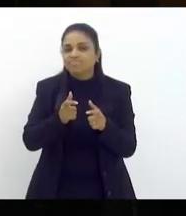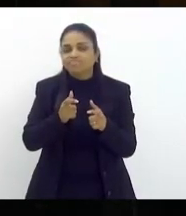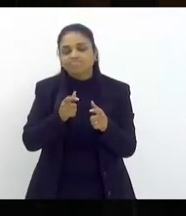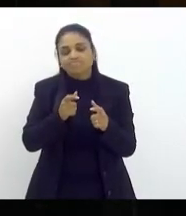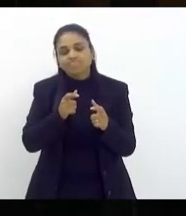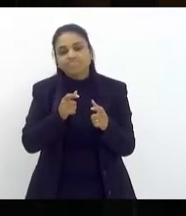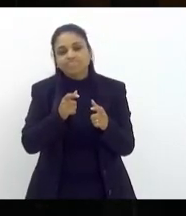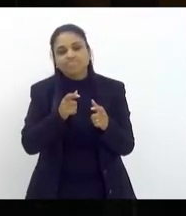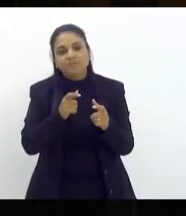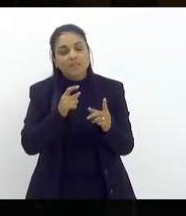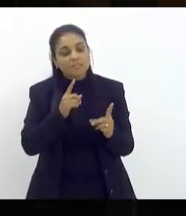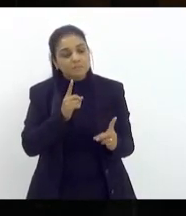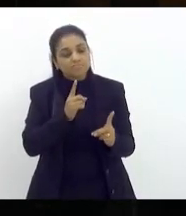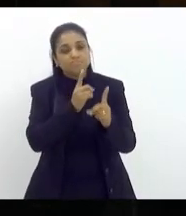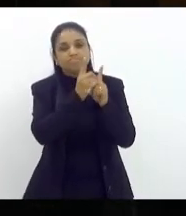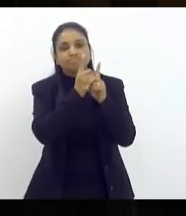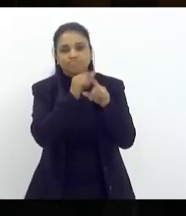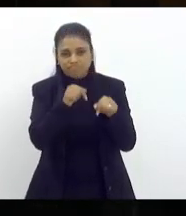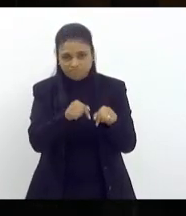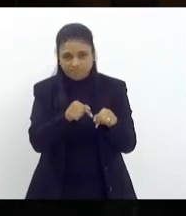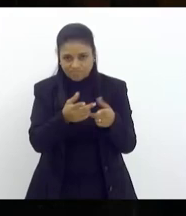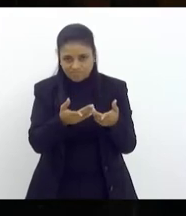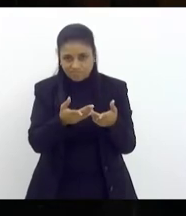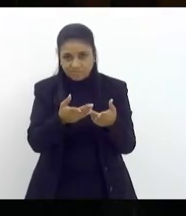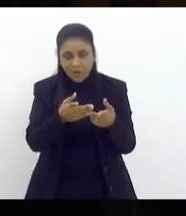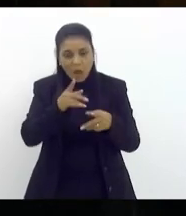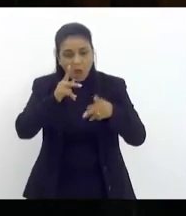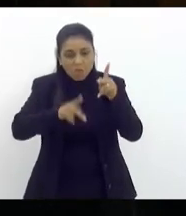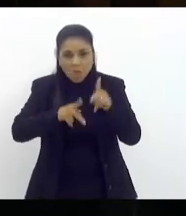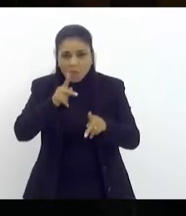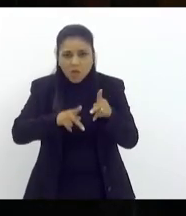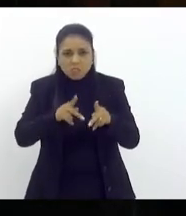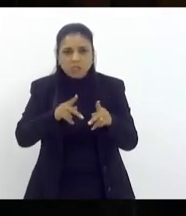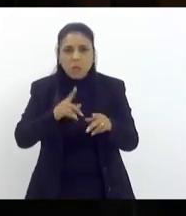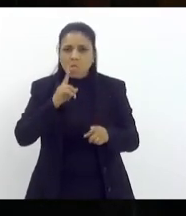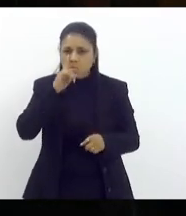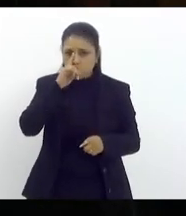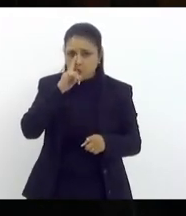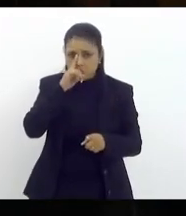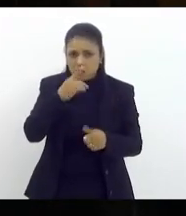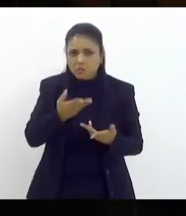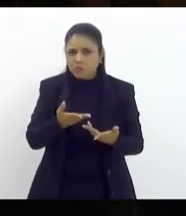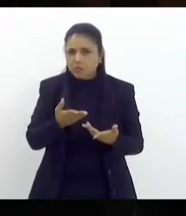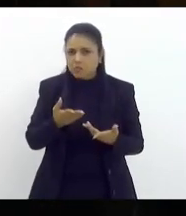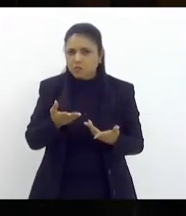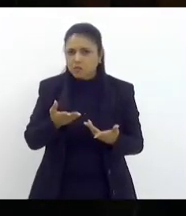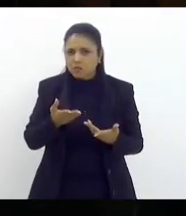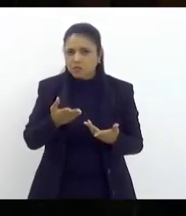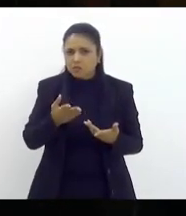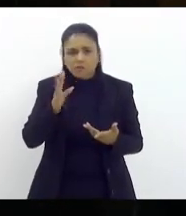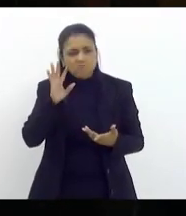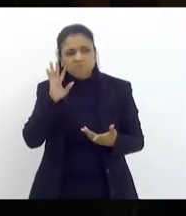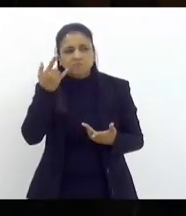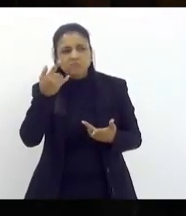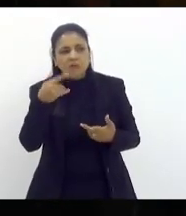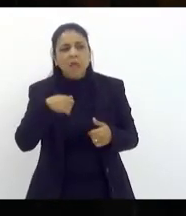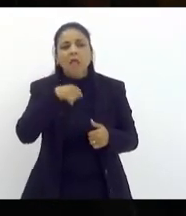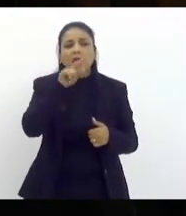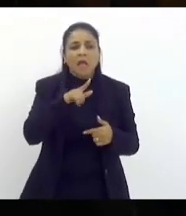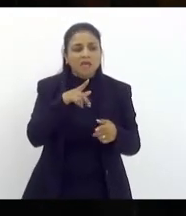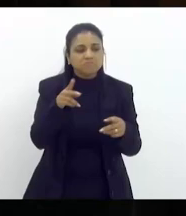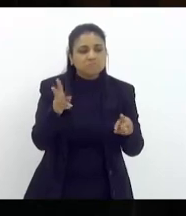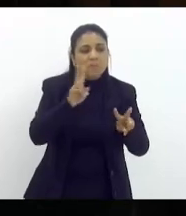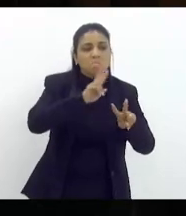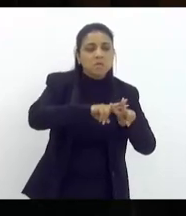e não colocar essa população também em risco numa hora em que vai definir a carceragem